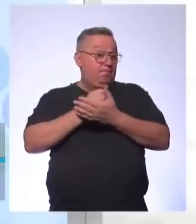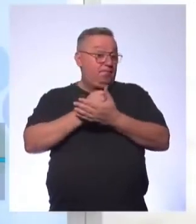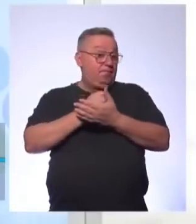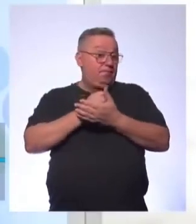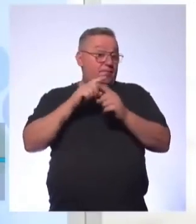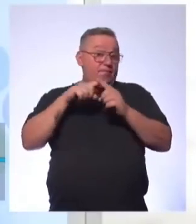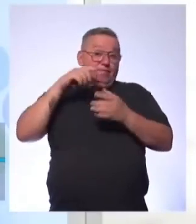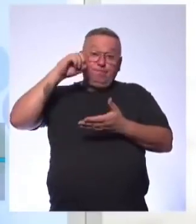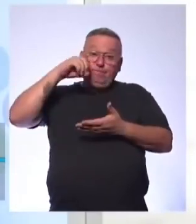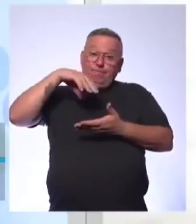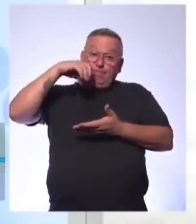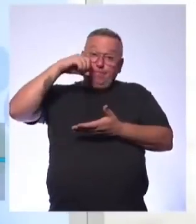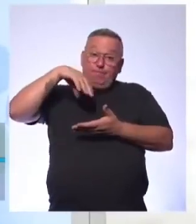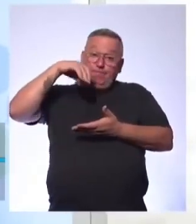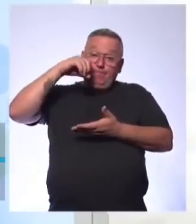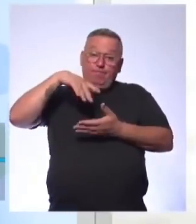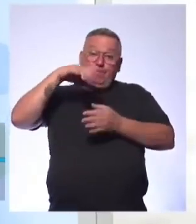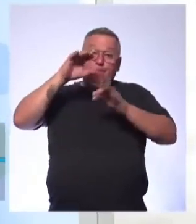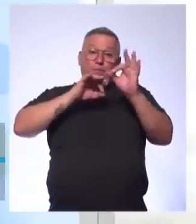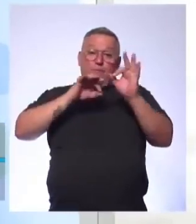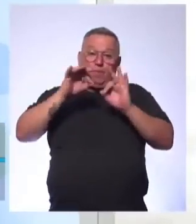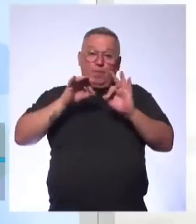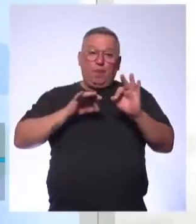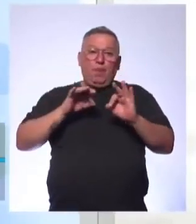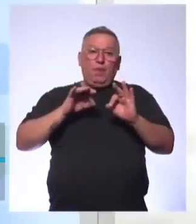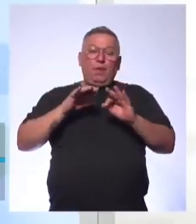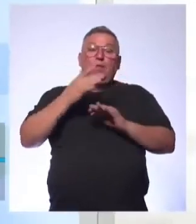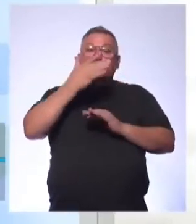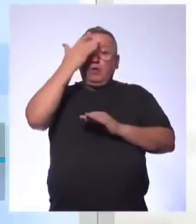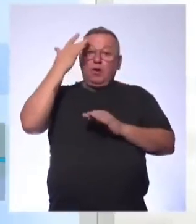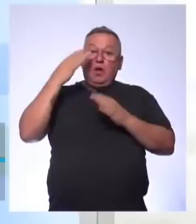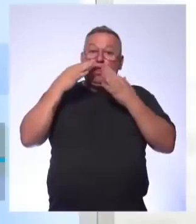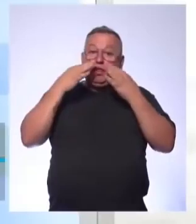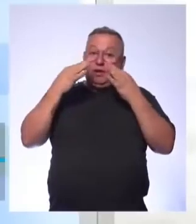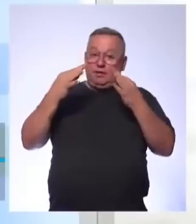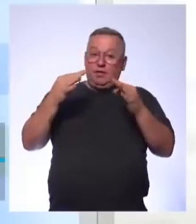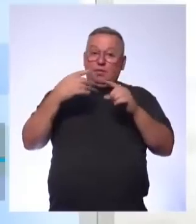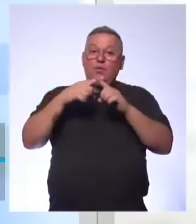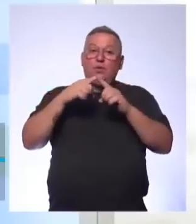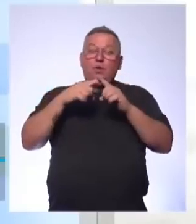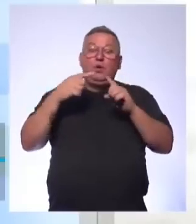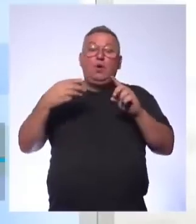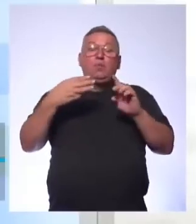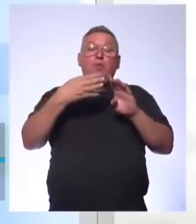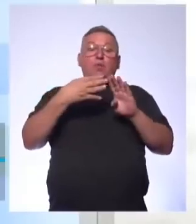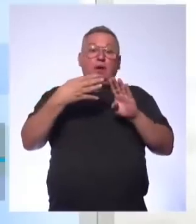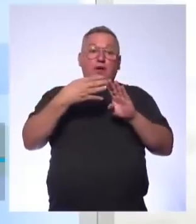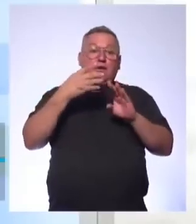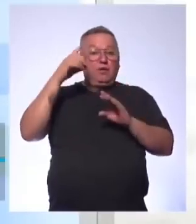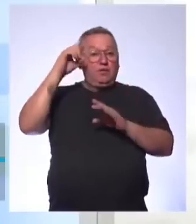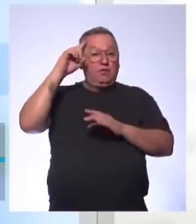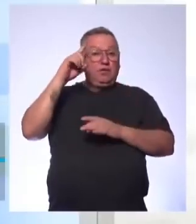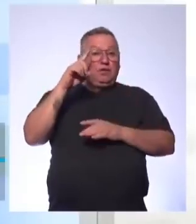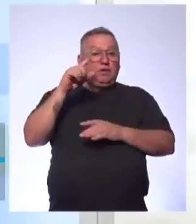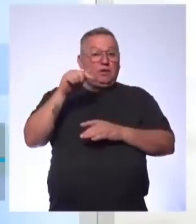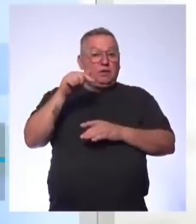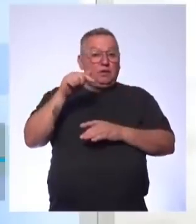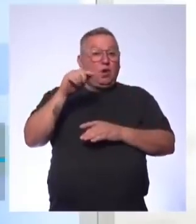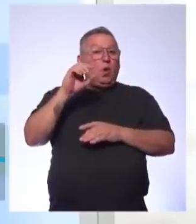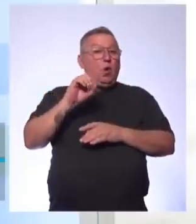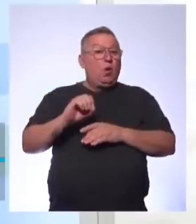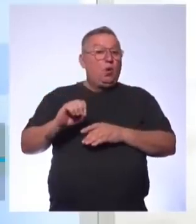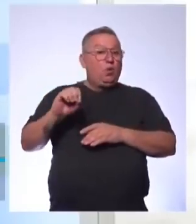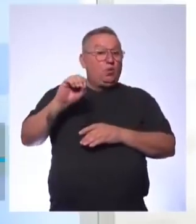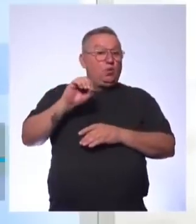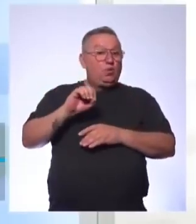dar o print, né, e organizar a apostila. E, pessoal, presta bem atenção que o bimestre fecha dia 17 de outubro, se eu